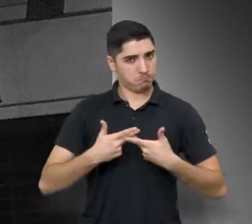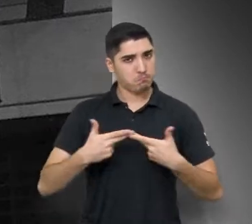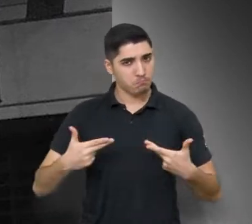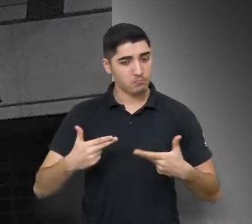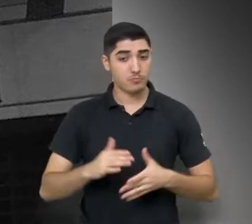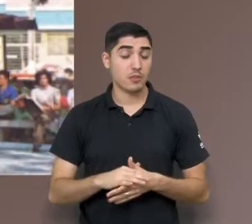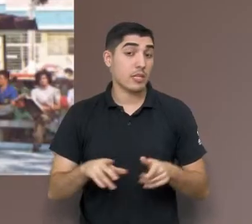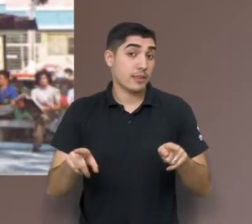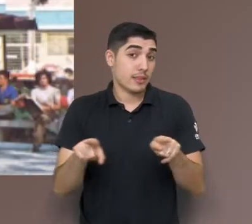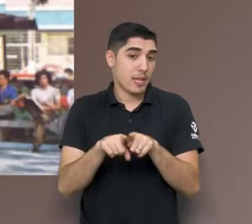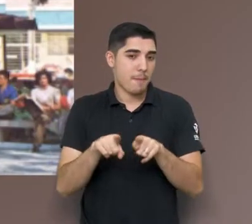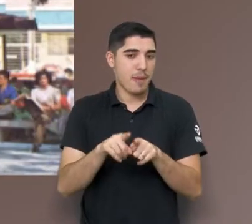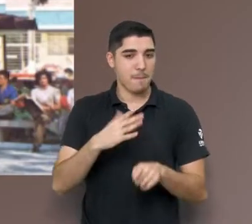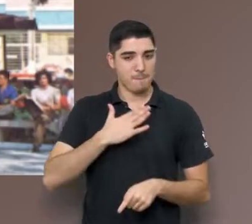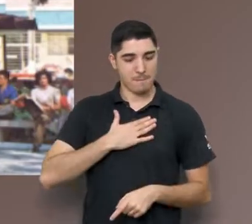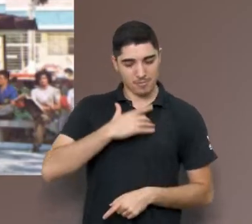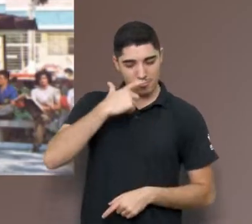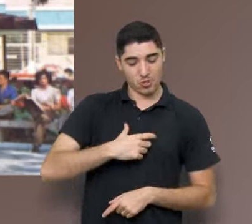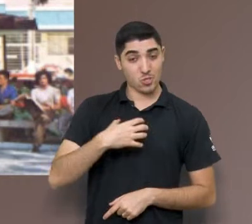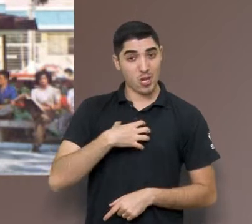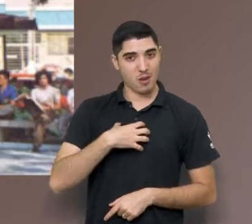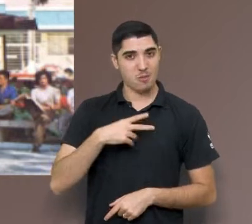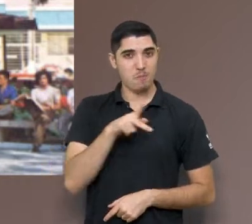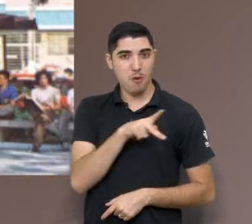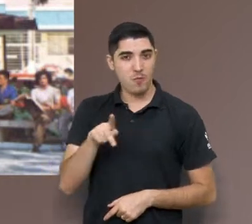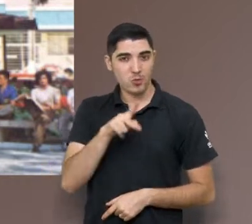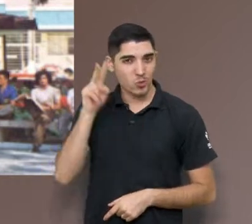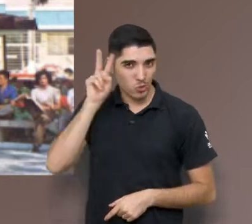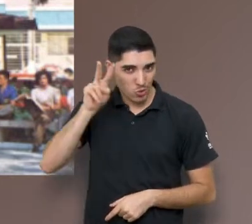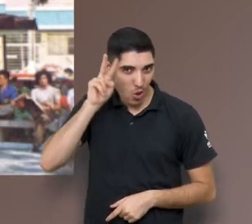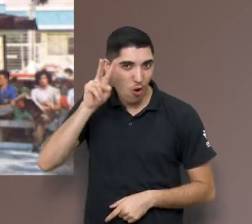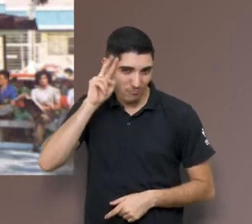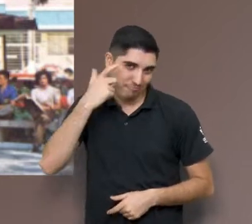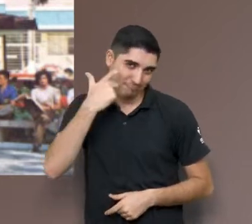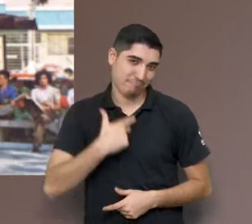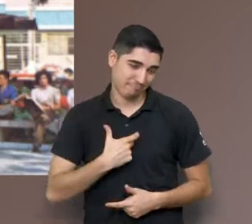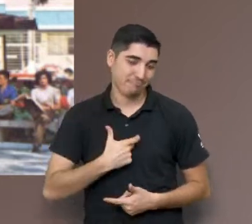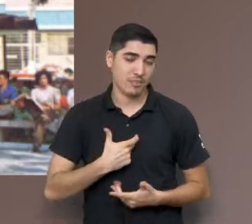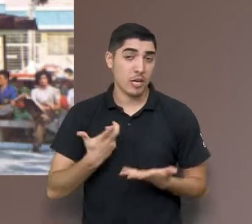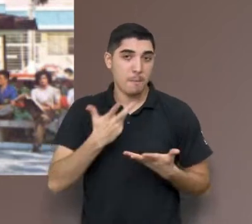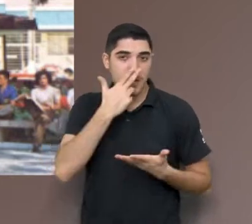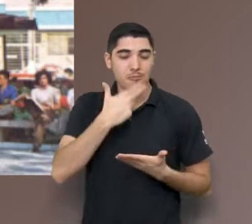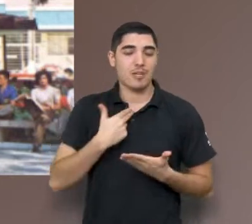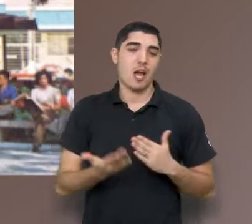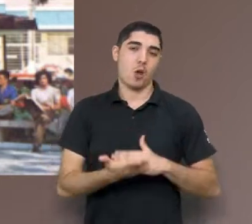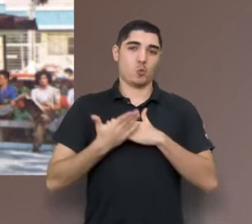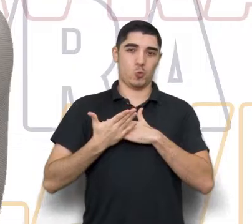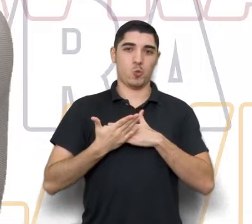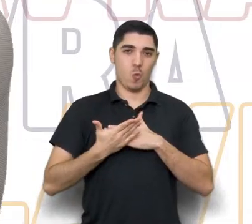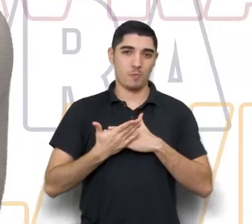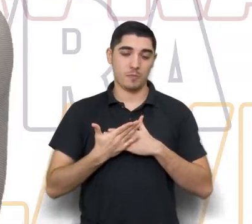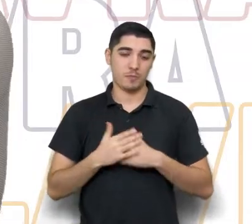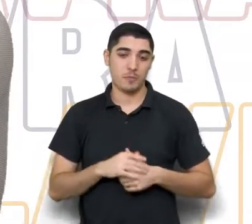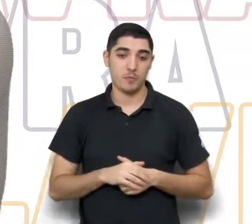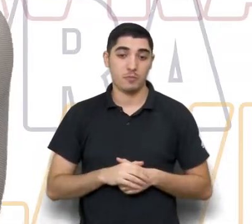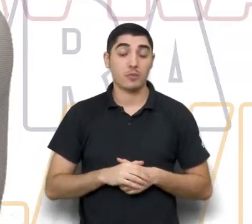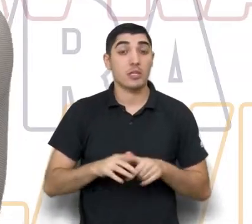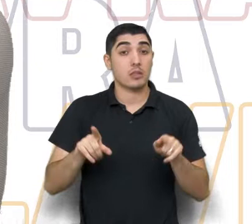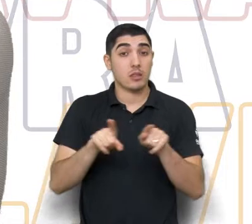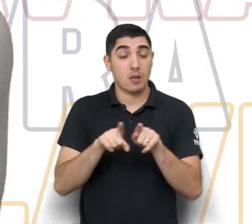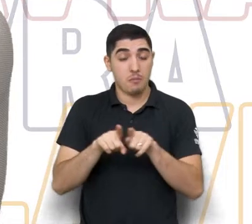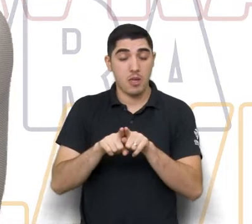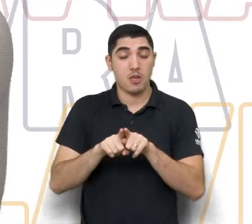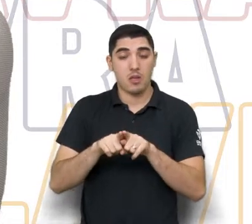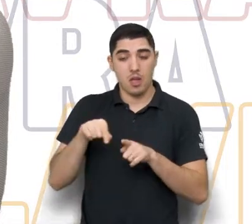também assimilei isso da minha condição de professor de história que sou, né? Então isso ajudou bastante.